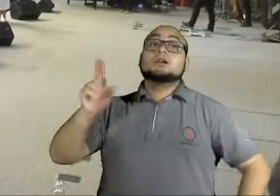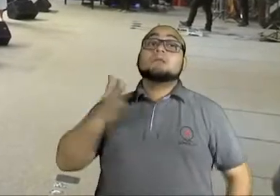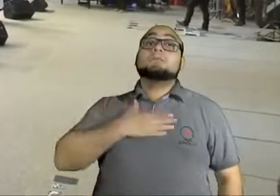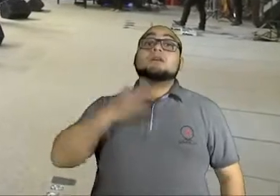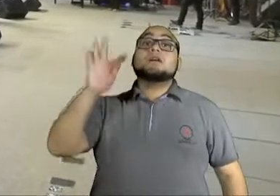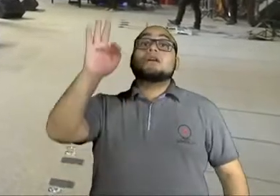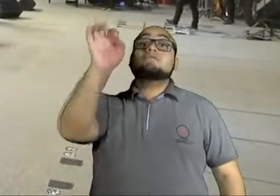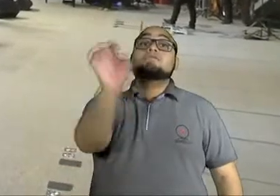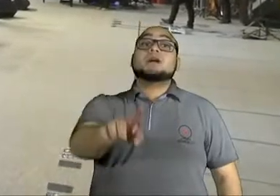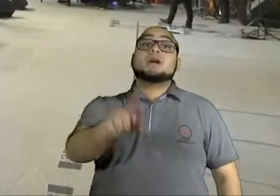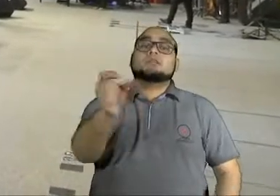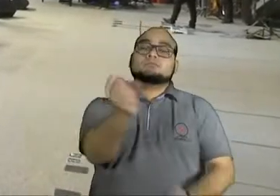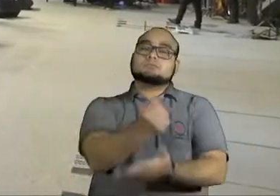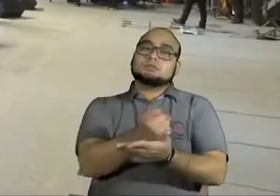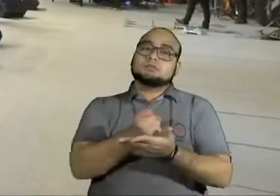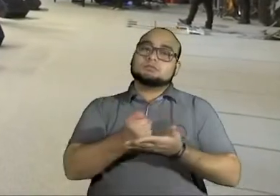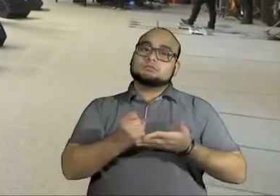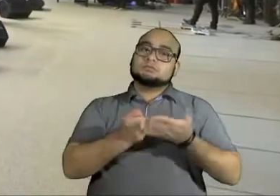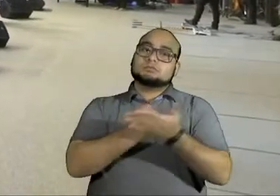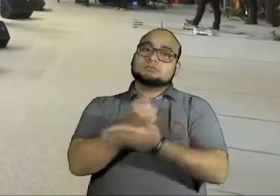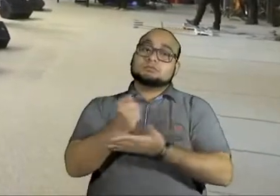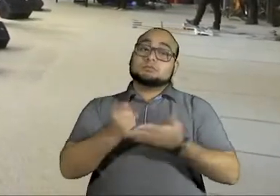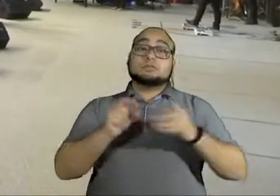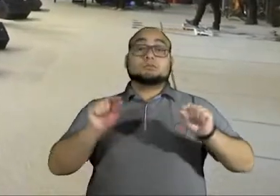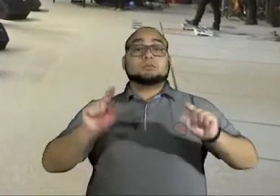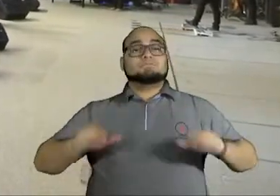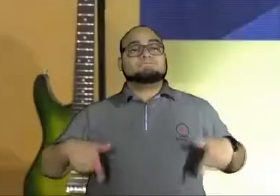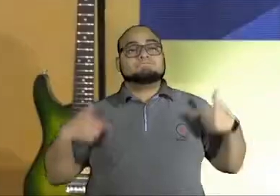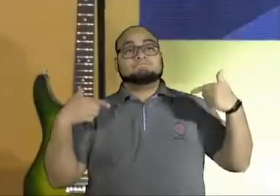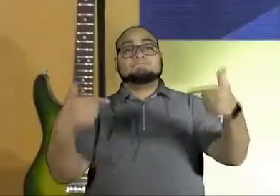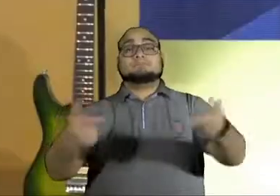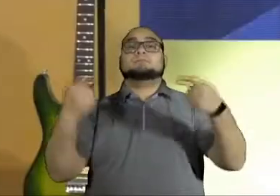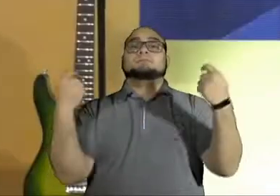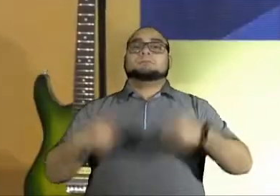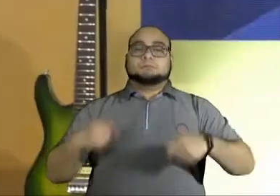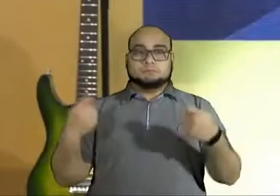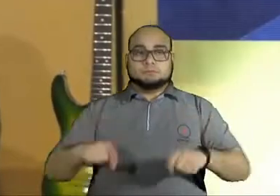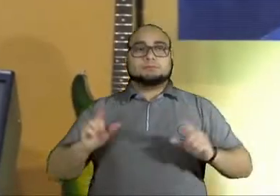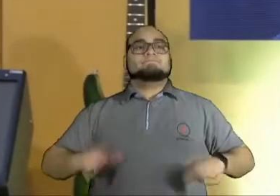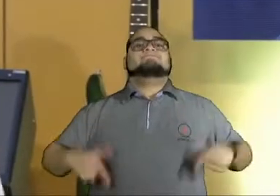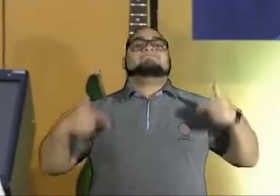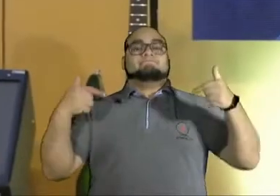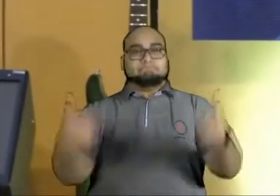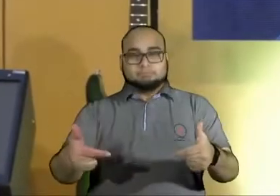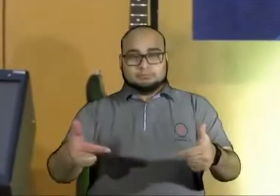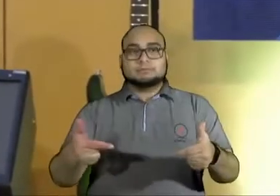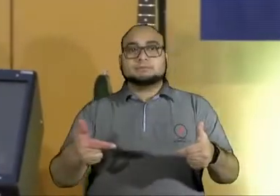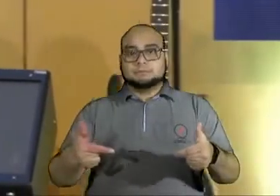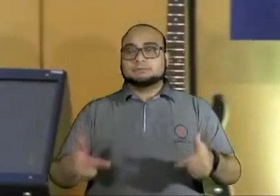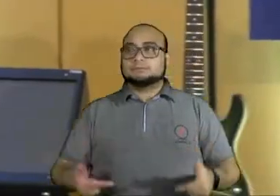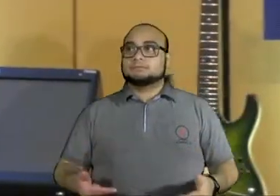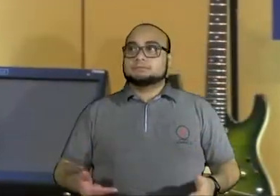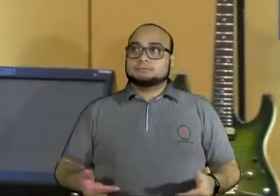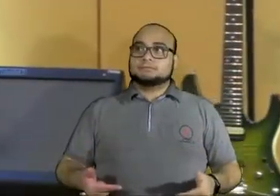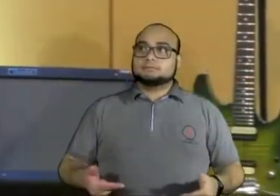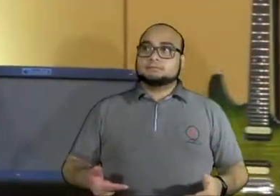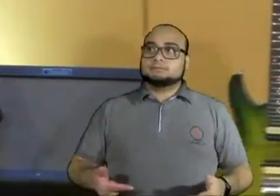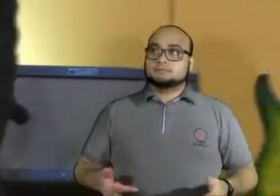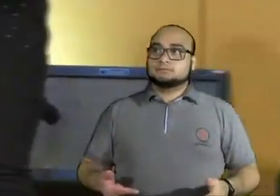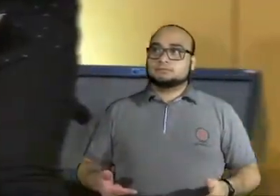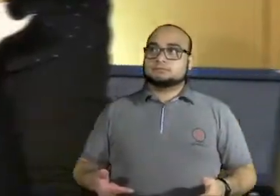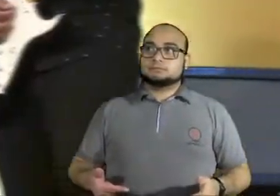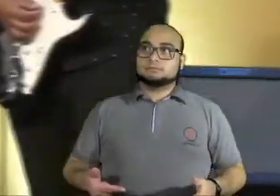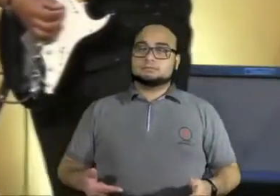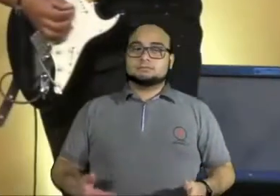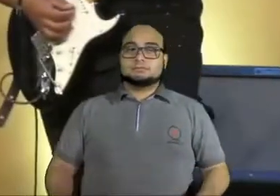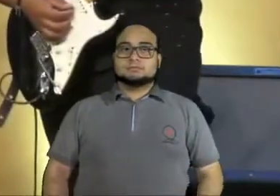lá e faço o que tem que ser feito. Terceiro e último. E aí agora você muda esse fundo. Traz um blue, um jazz, um negócio pesado.